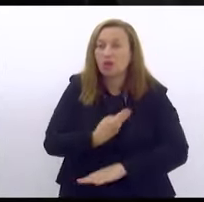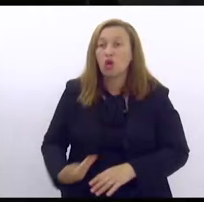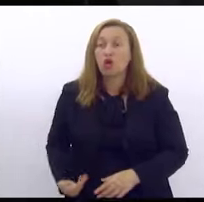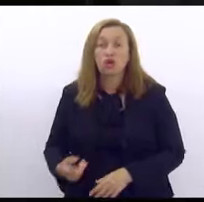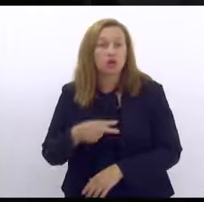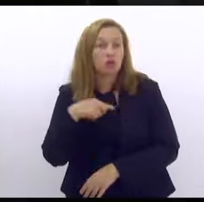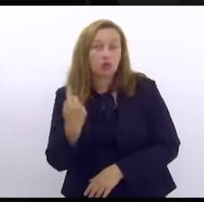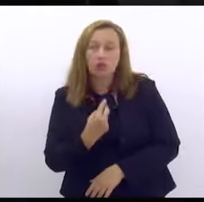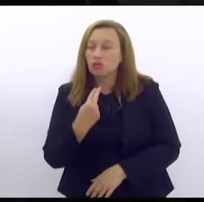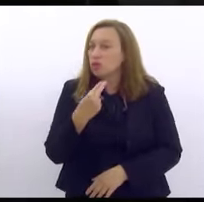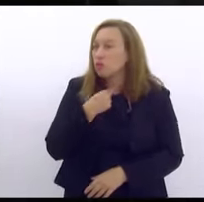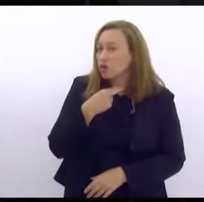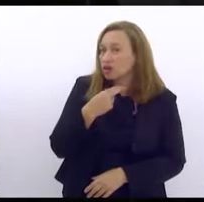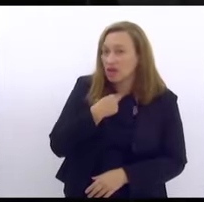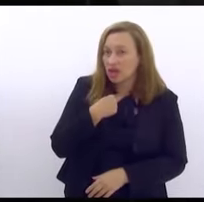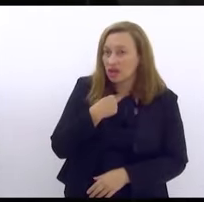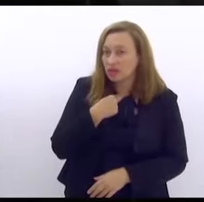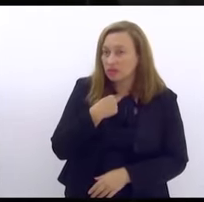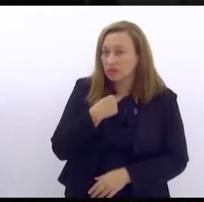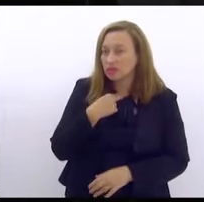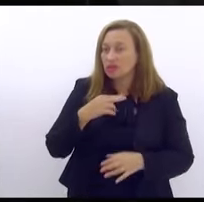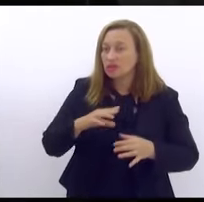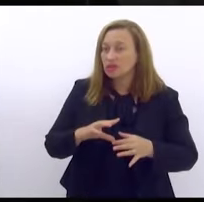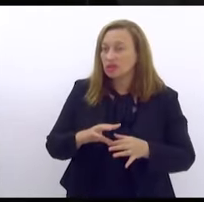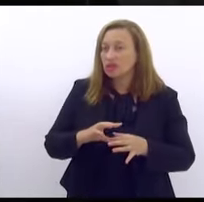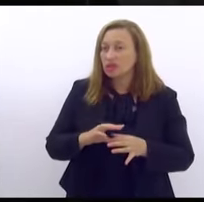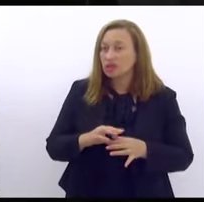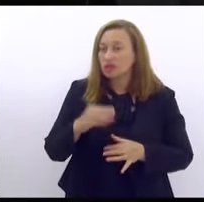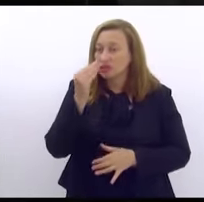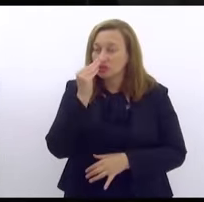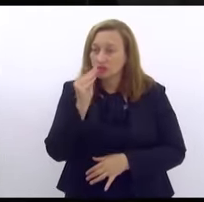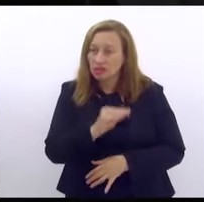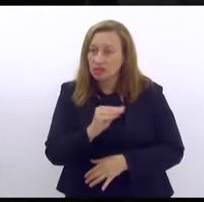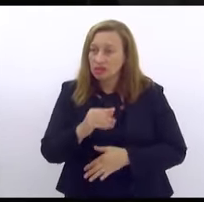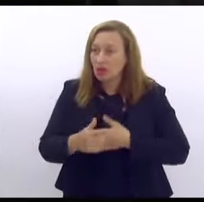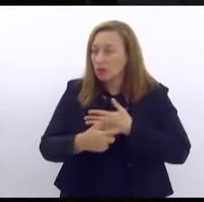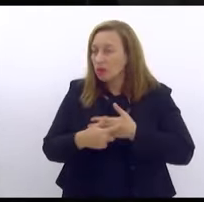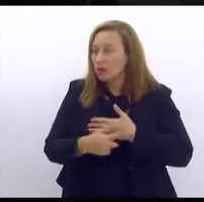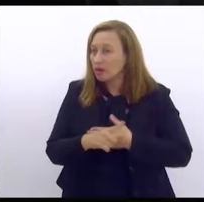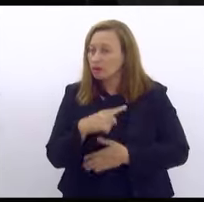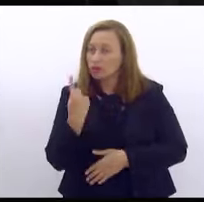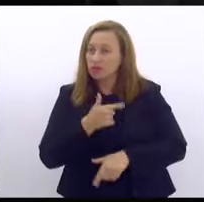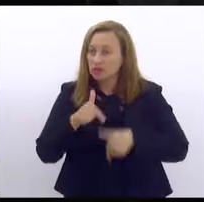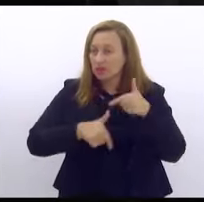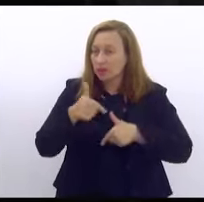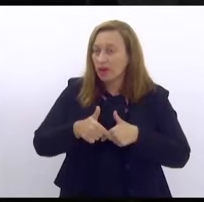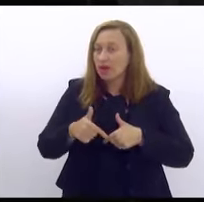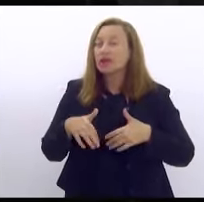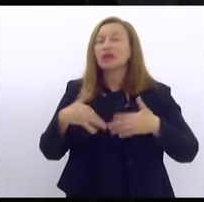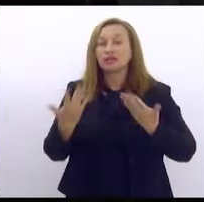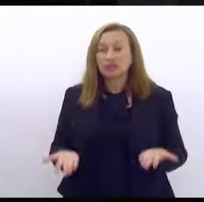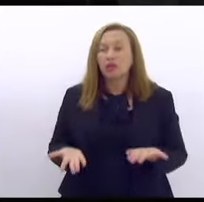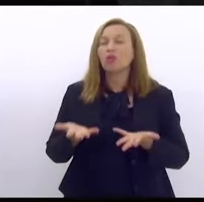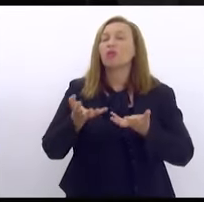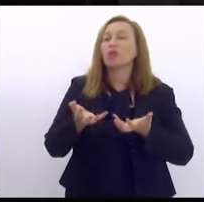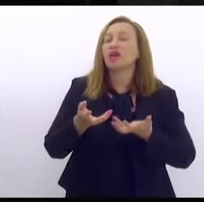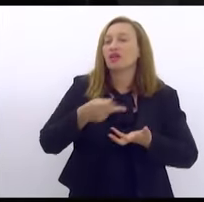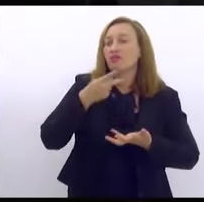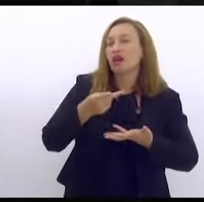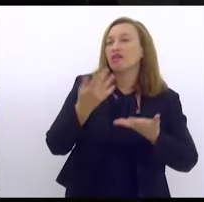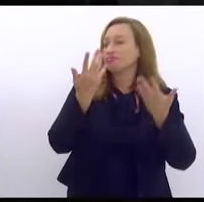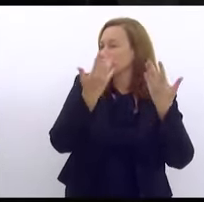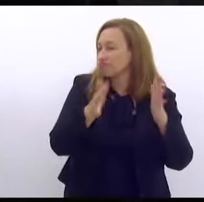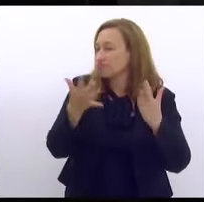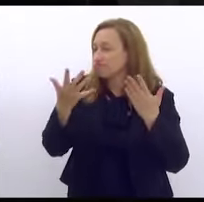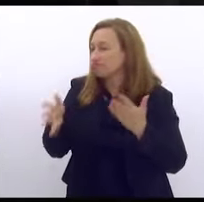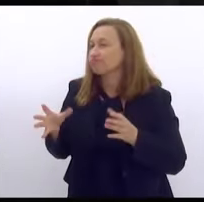não podemos abrir mão dessa nossa atuação. Então, quero deixar aqui de pronto o reconhecimento